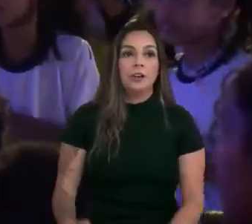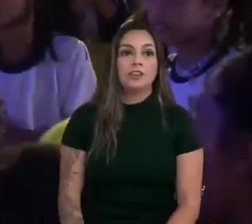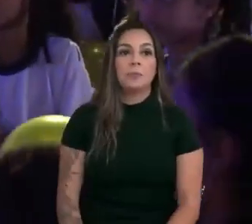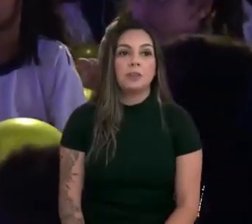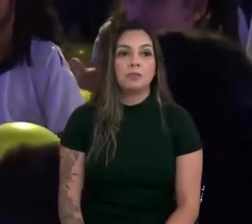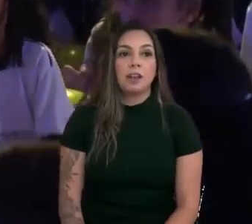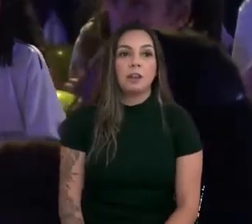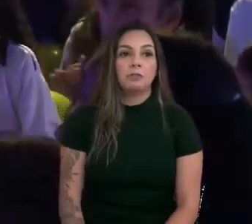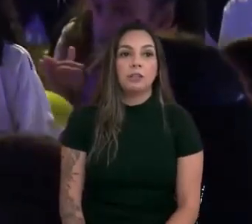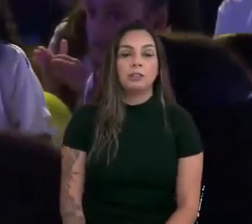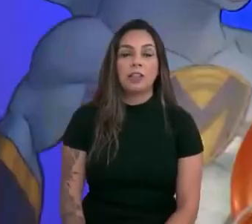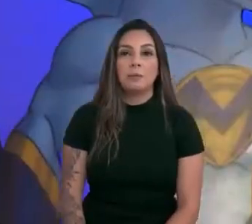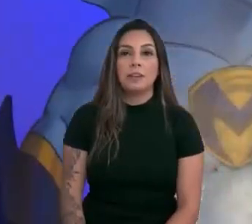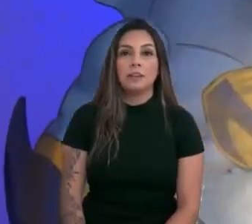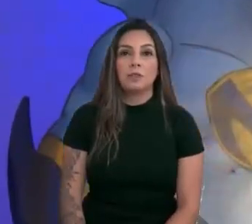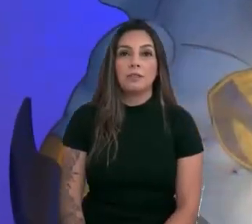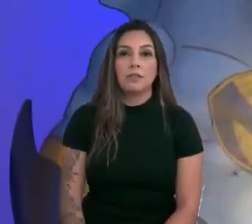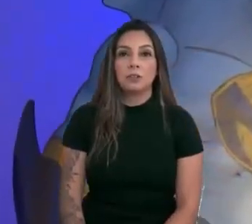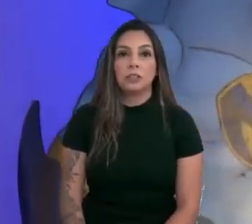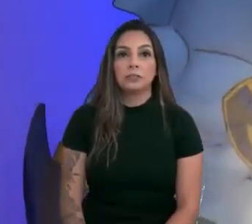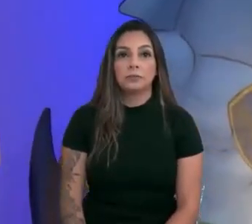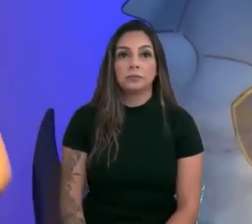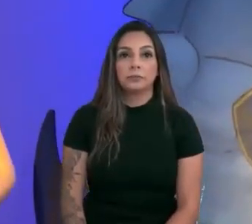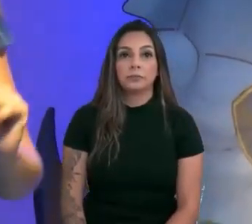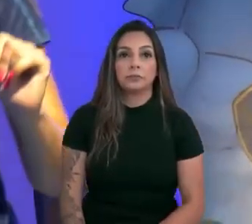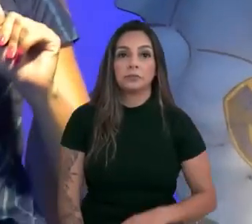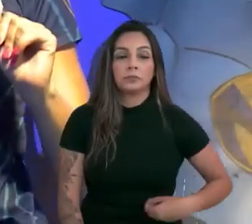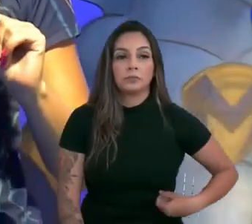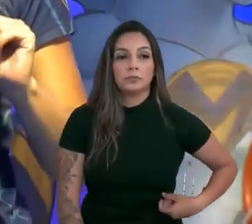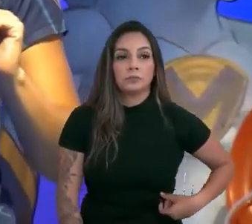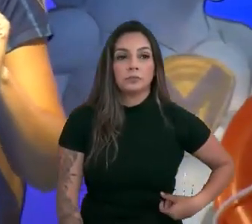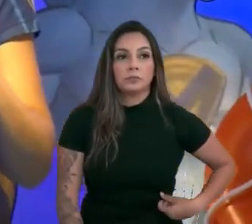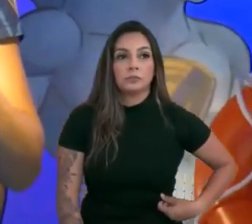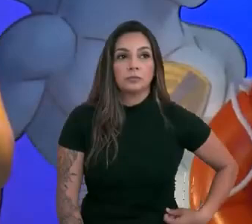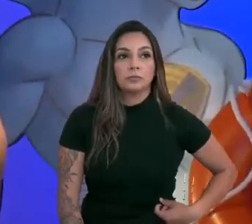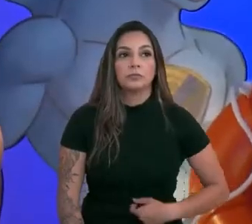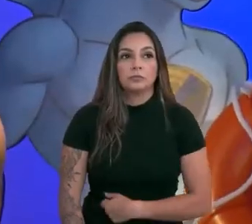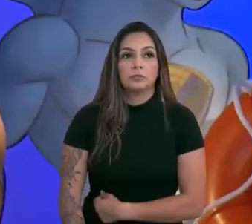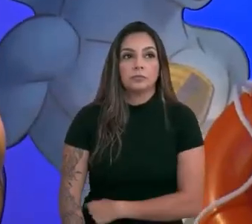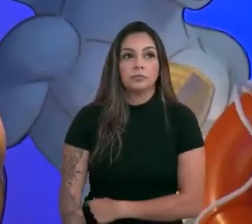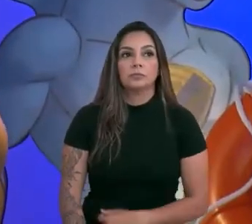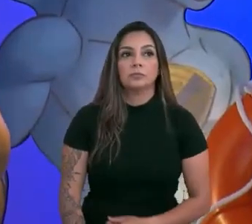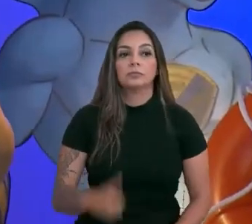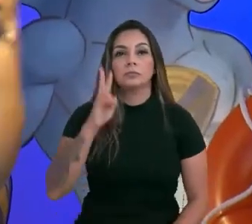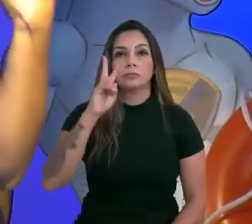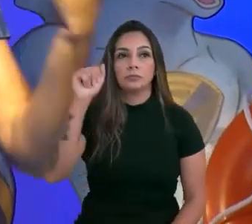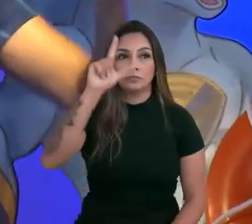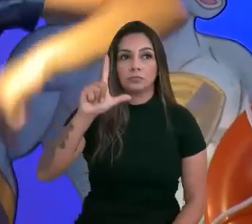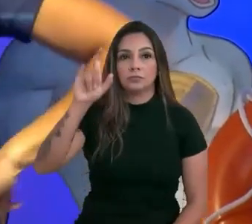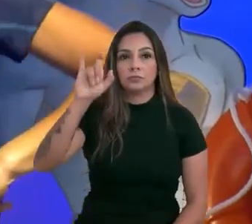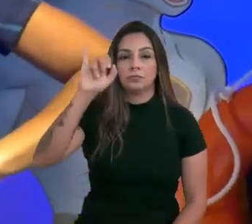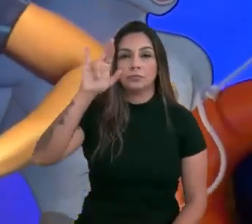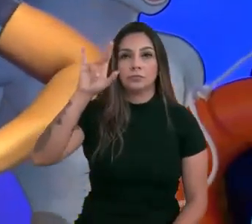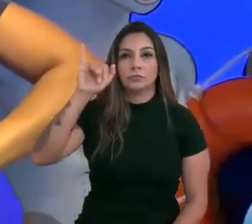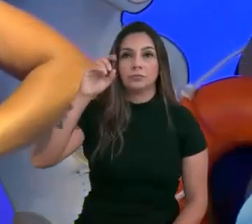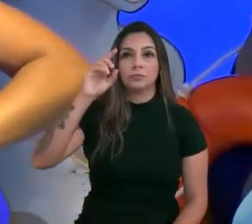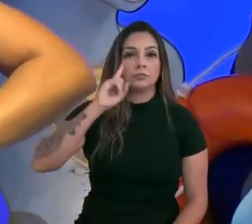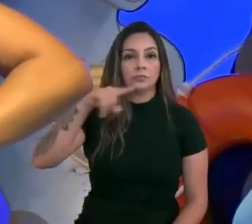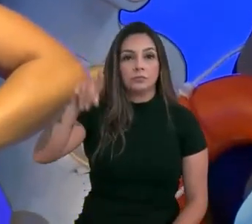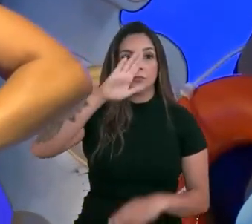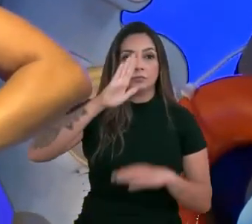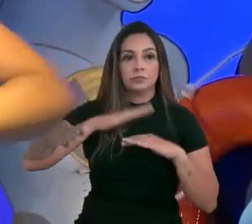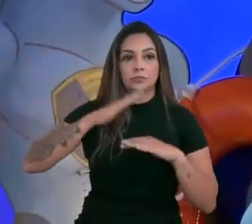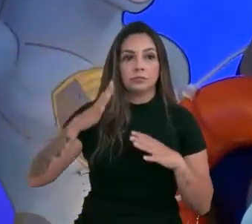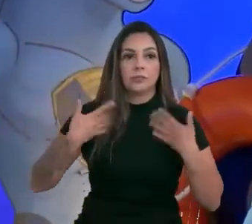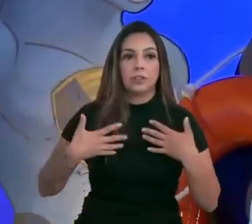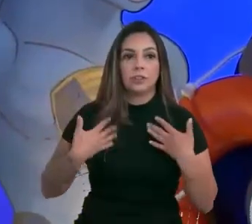Agora vamos ver o grupo de trás. Tem alguns azulianos lá que eu vi, hein? Vamos lá, vamos ver se vocês são mais animados. Vamos